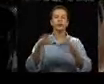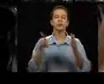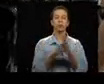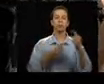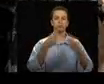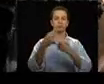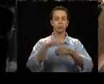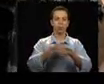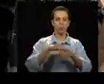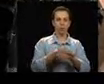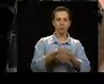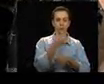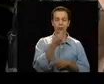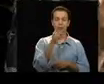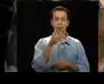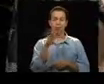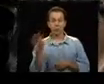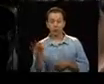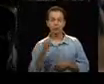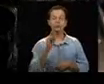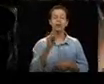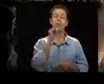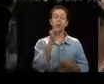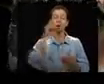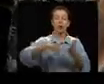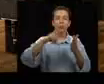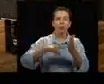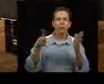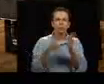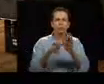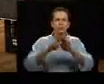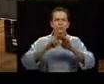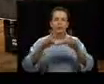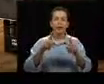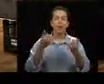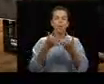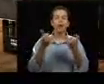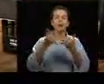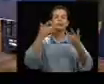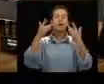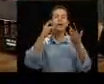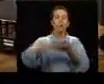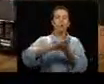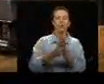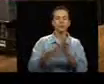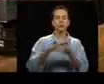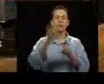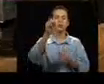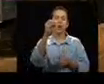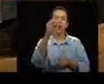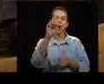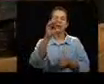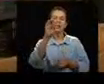processo dialogal do Paulo Freire, que tem tudo a ver com o teatro do oprimido e com Sócrates,